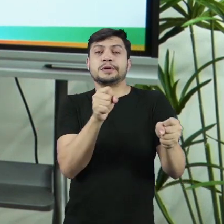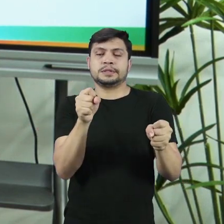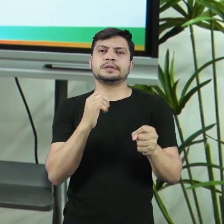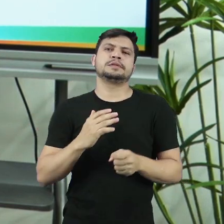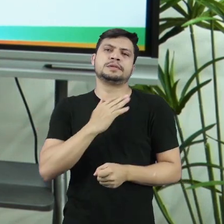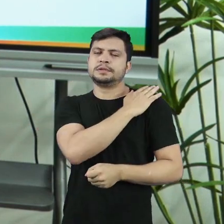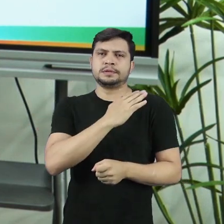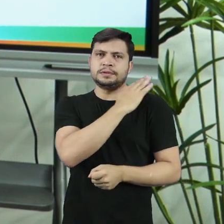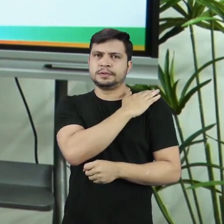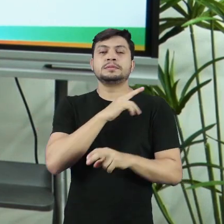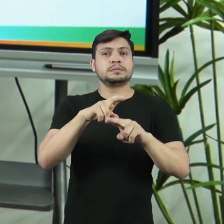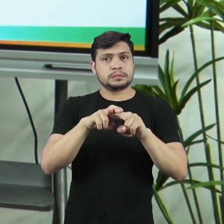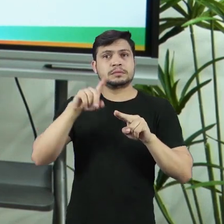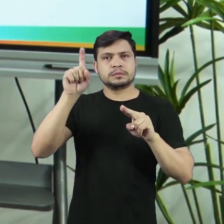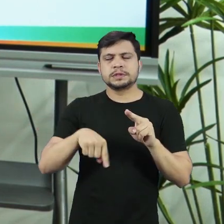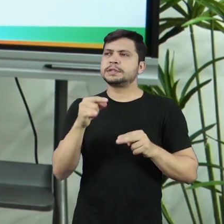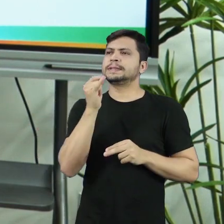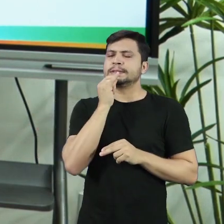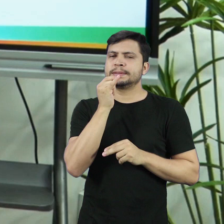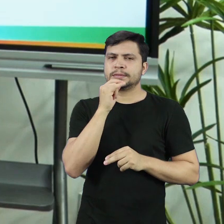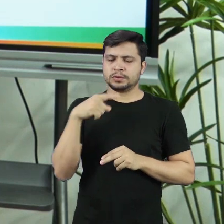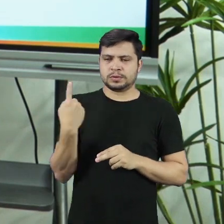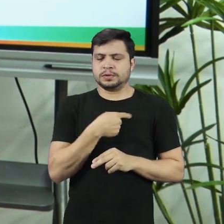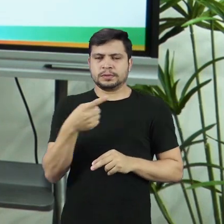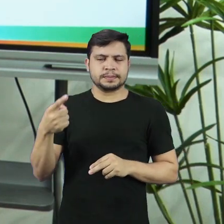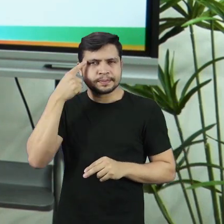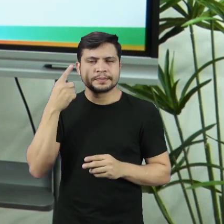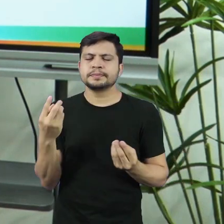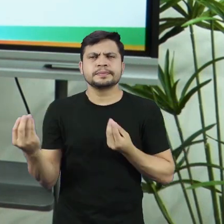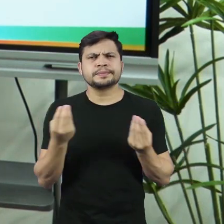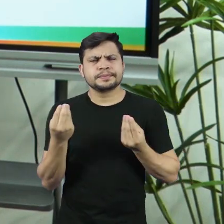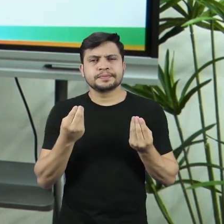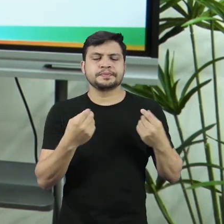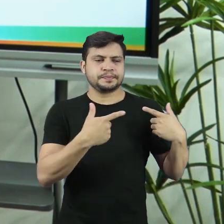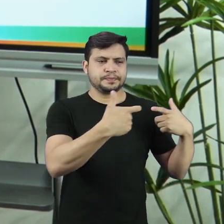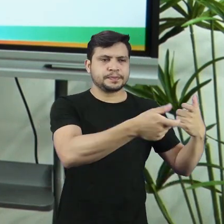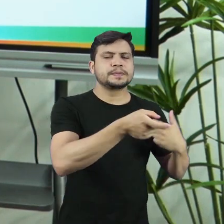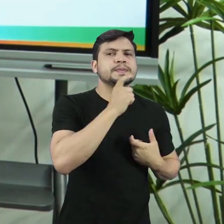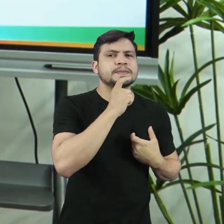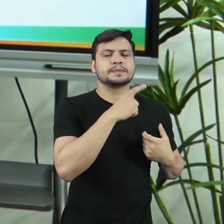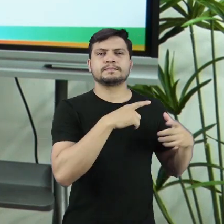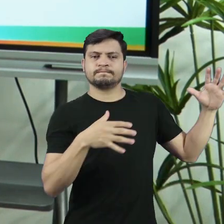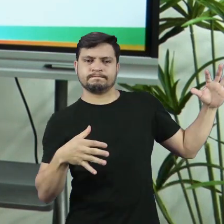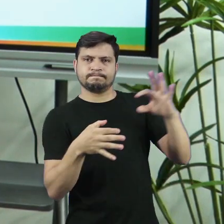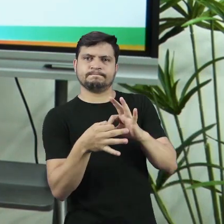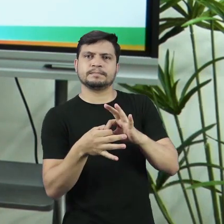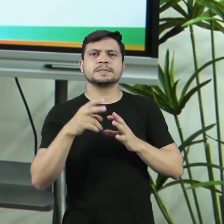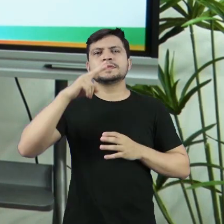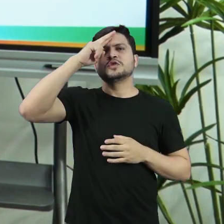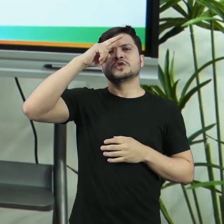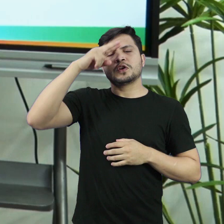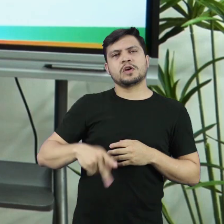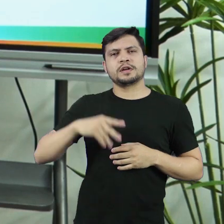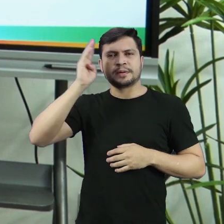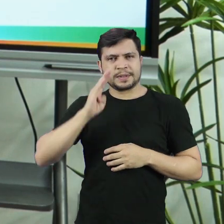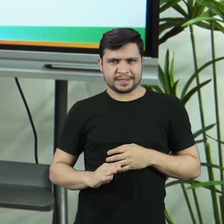para a gente pensar como que a Guerra Fria ela encontra e ela dialoga com a história do Brasil para além daquele conflito entre